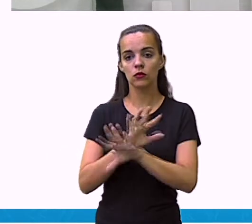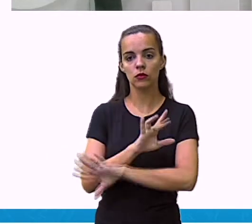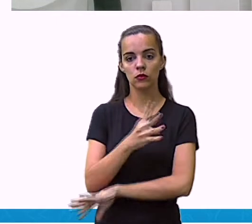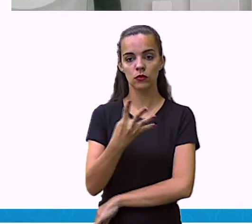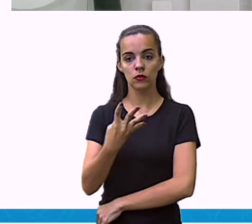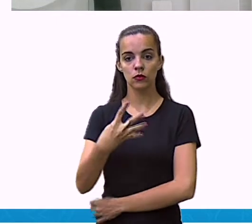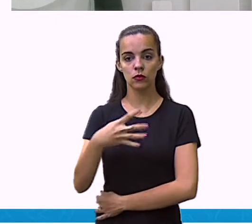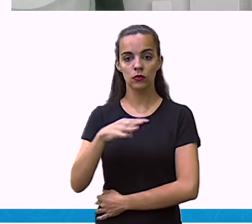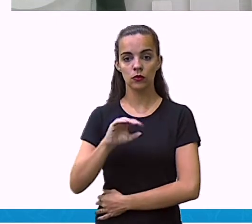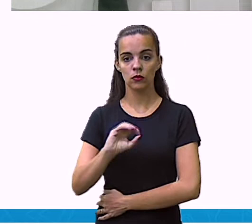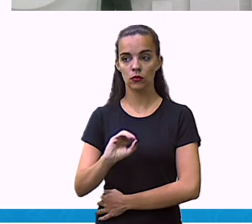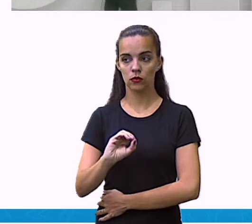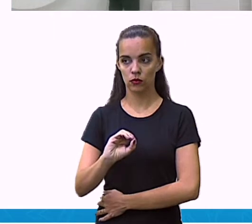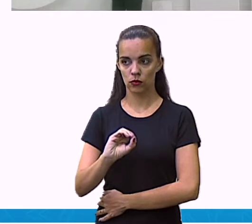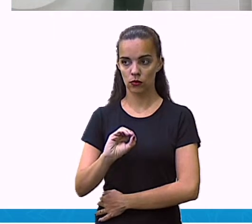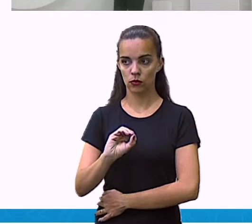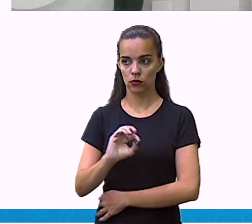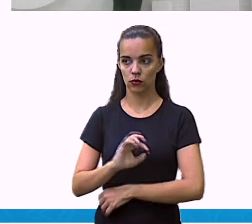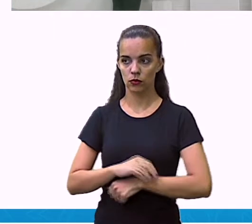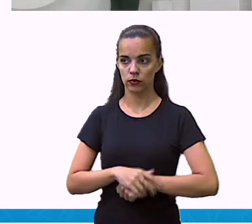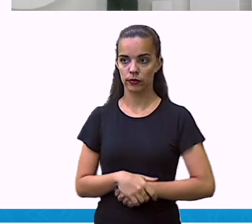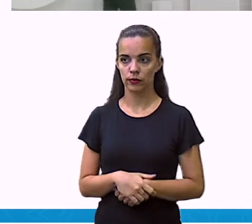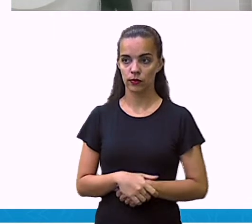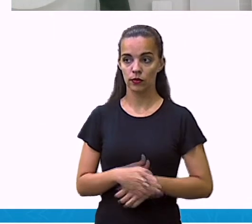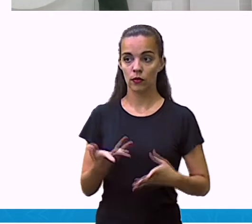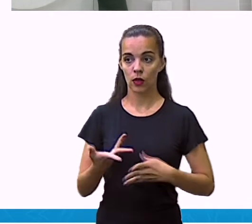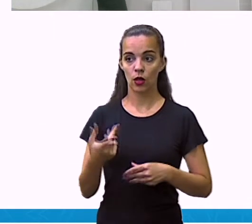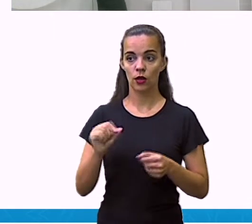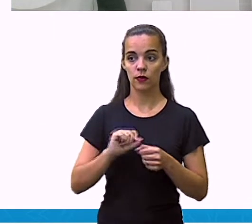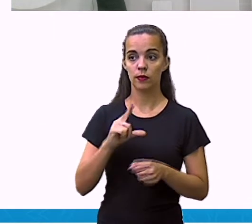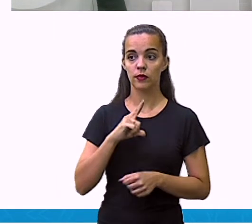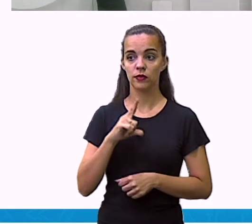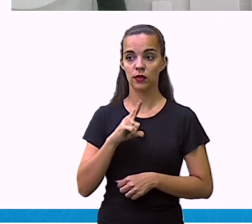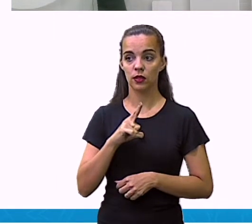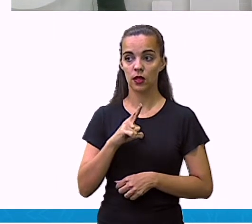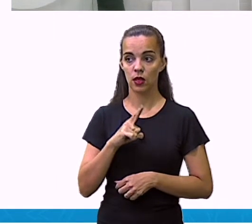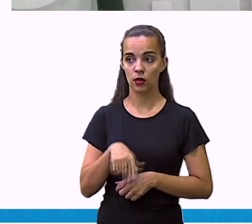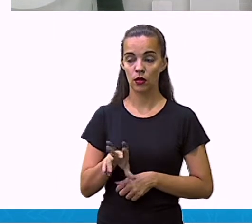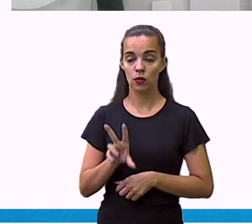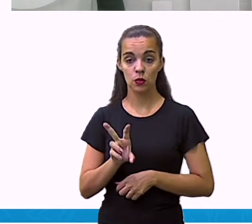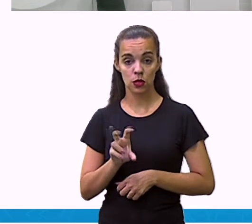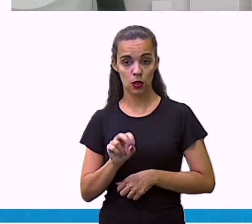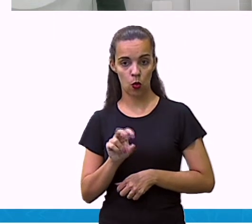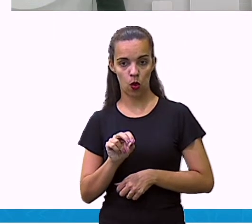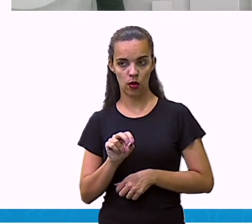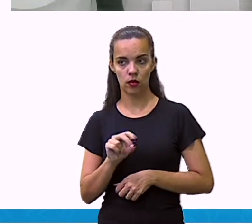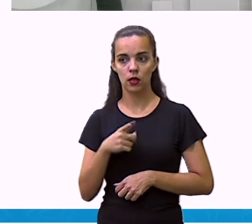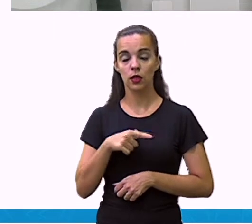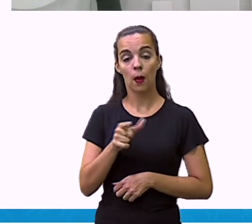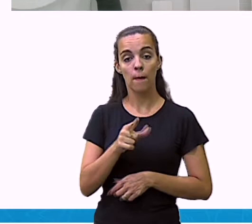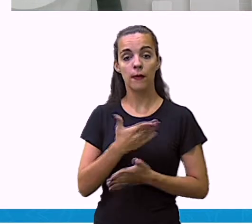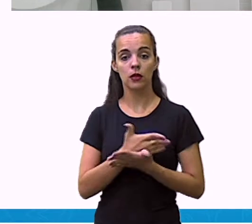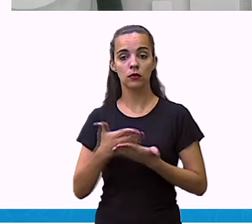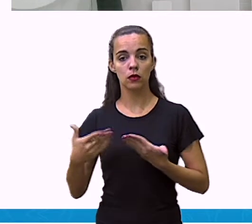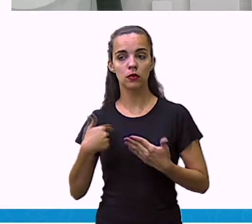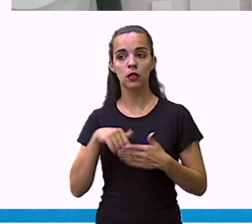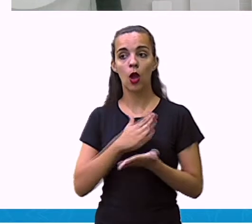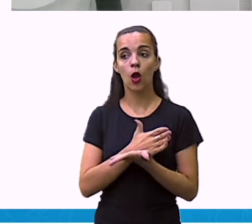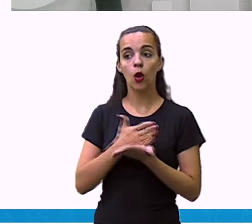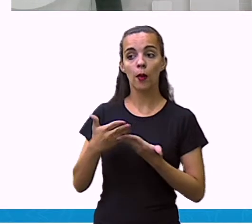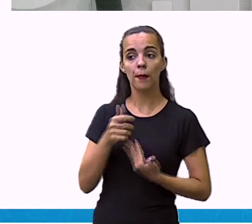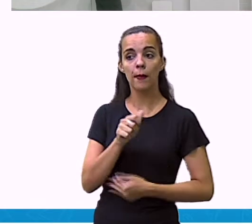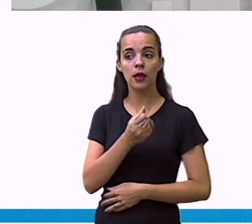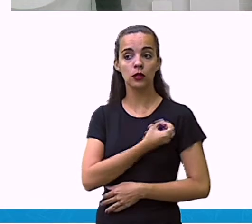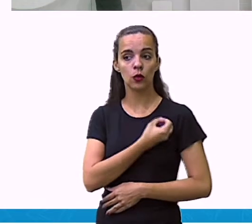40. Vamos para a nossa última linha, que começa com o número 4, o algarismo, e temos o número